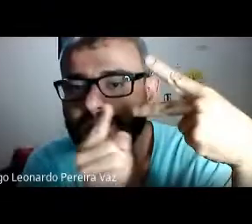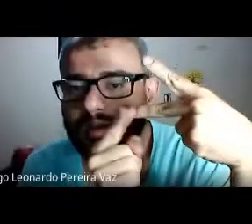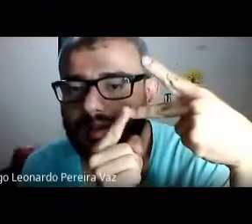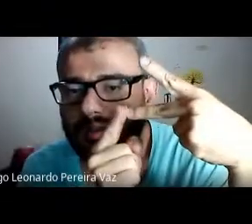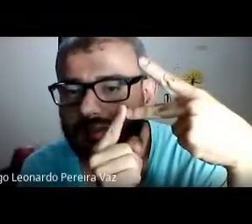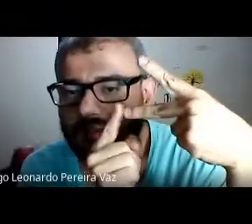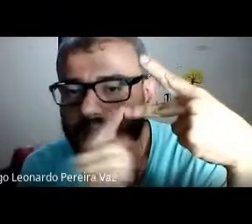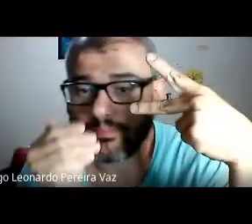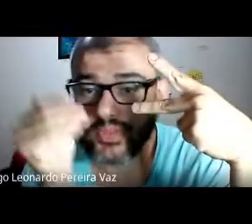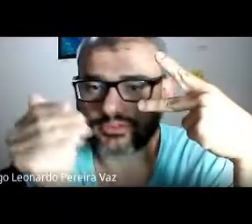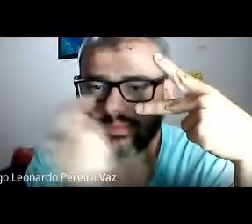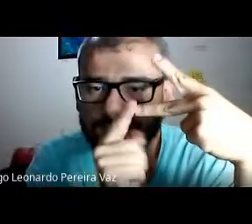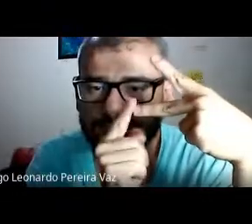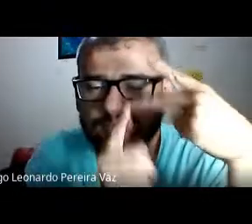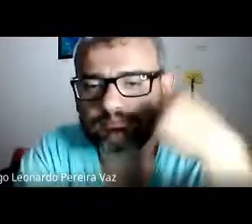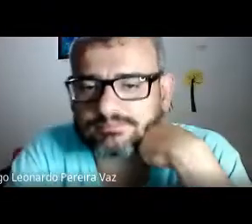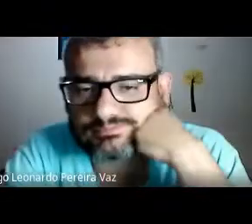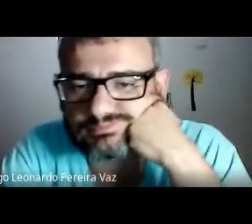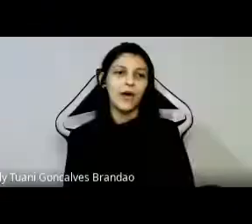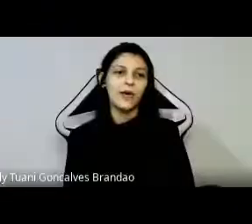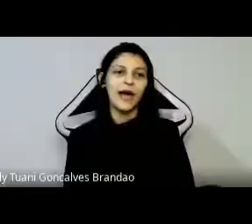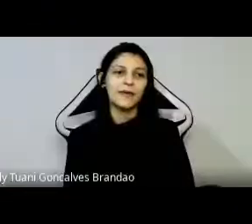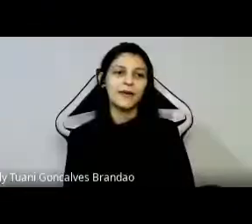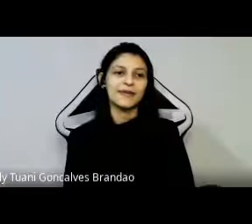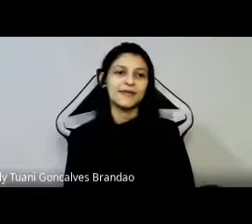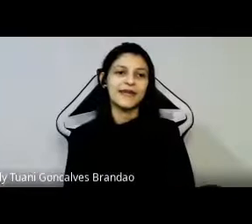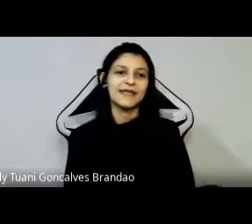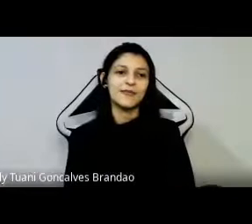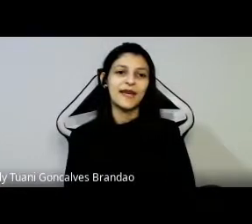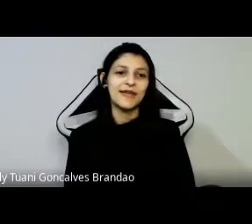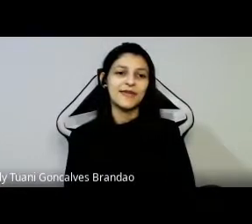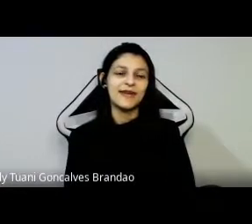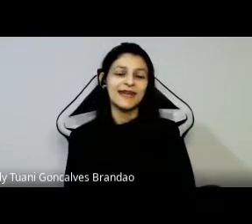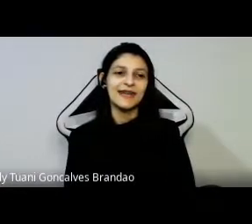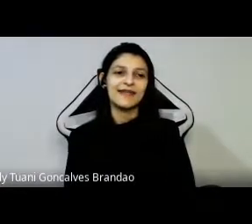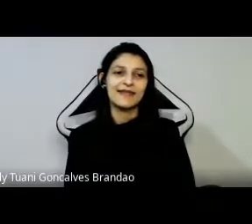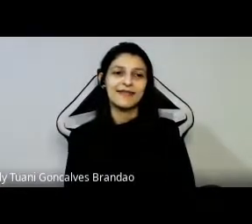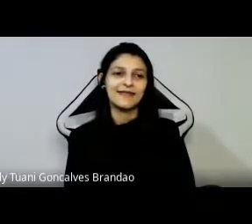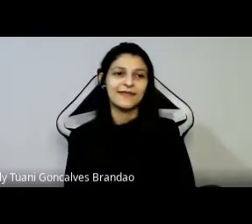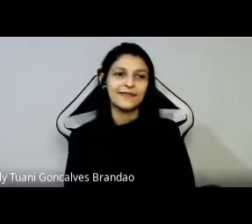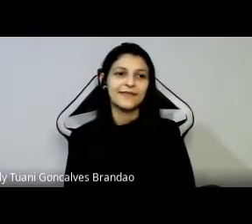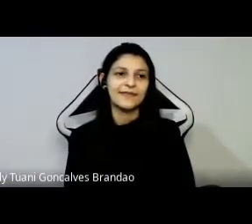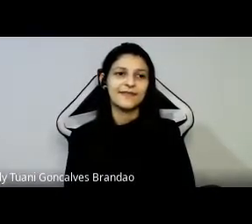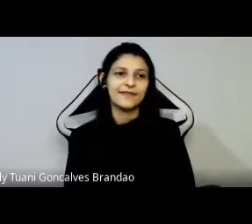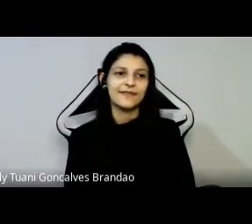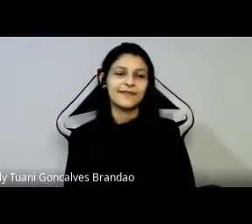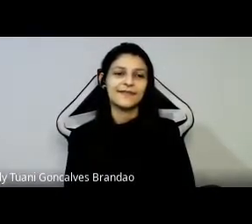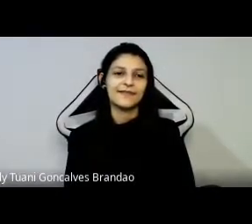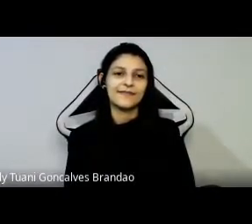Respeito. Próxima. Qual que é a próxima? Respeito aí.